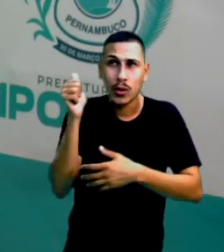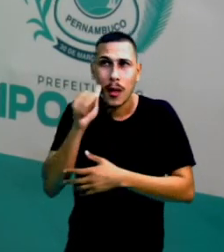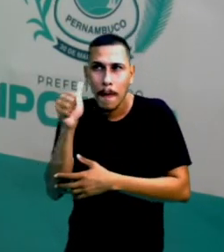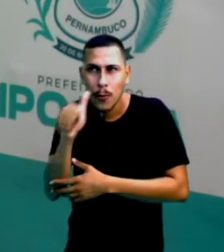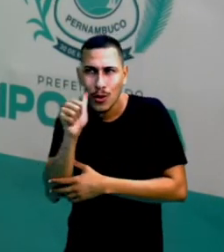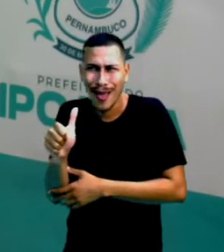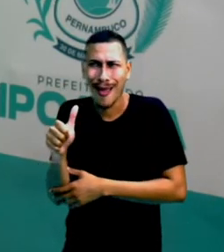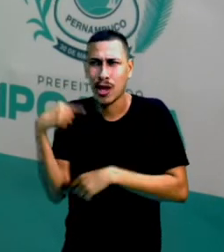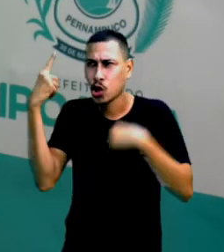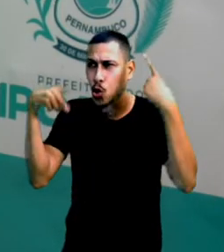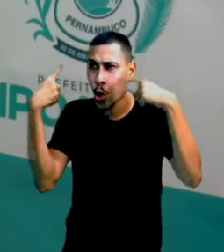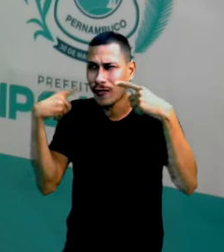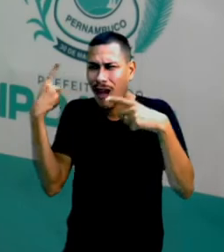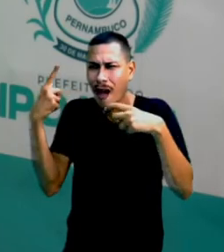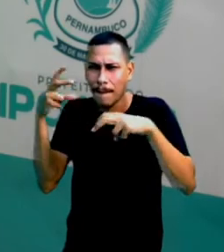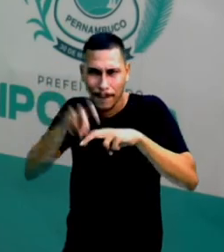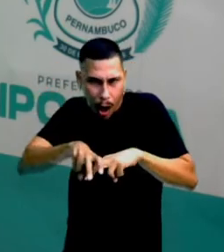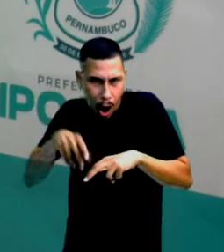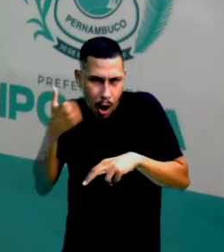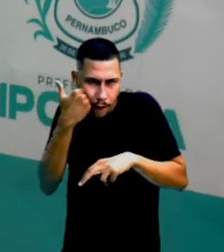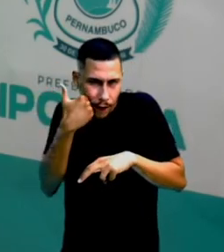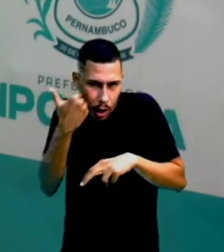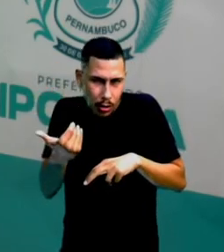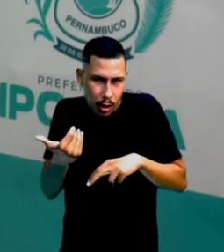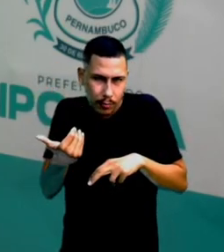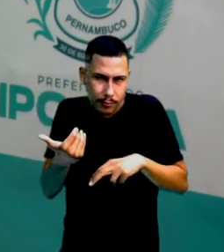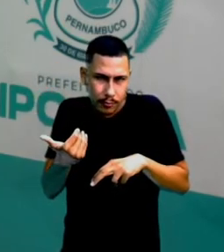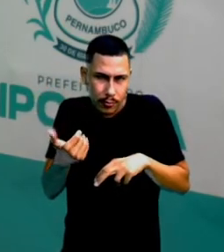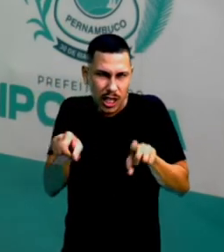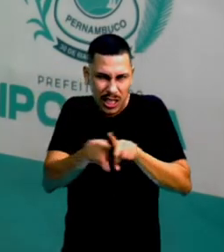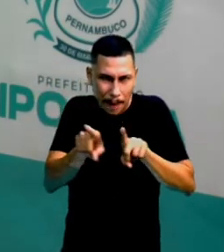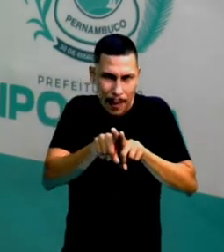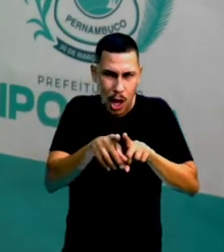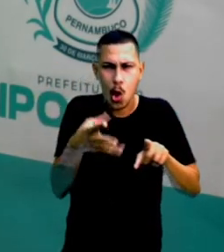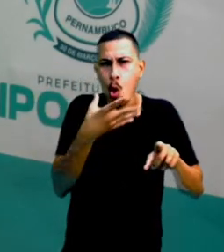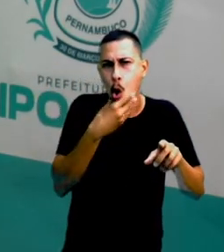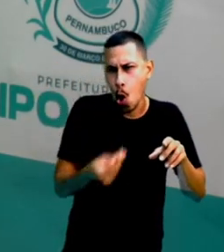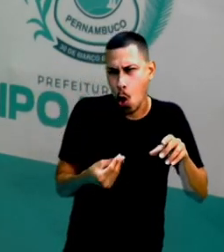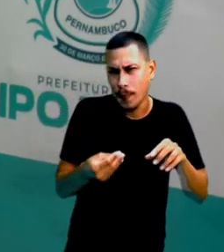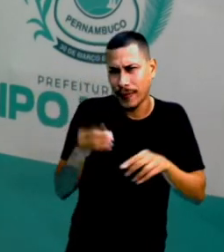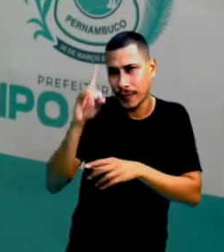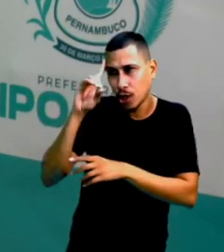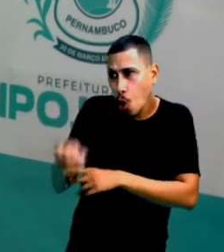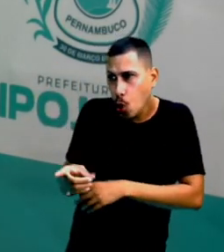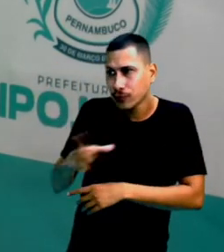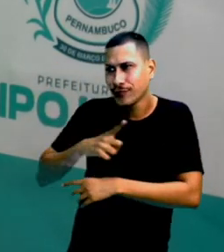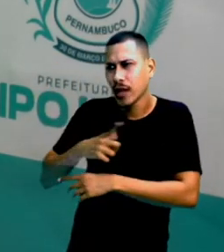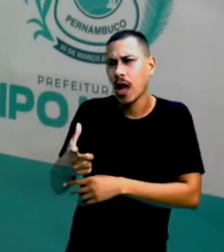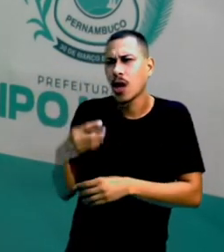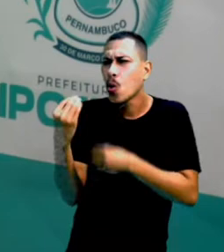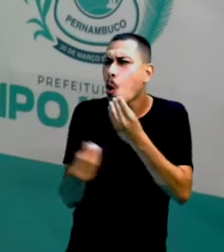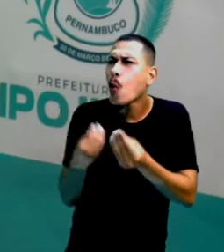sentar E aí E aí